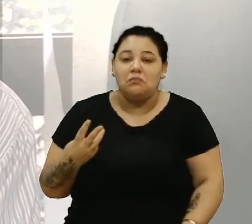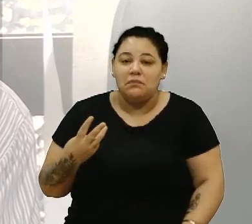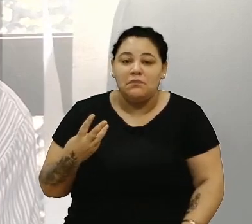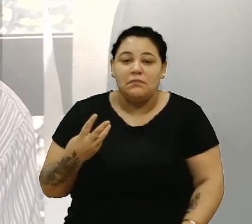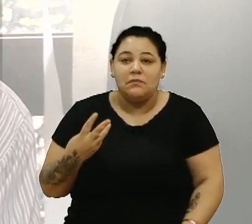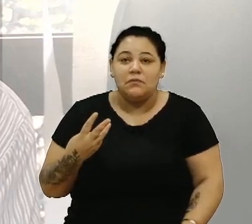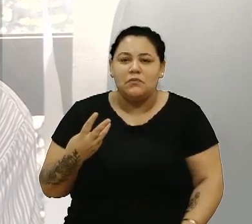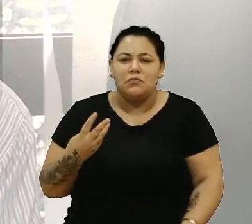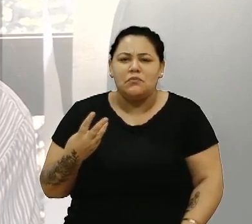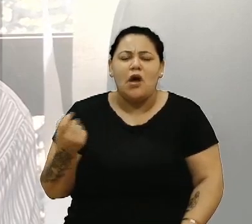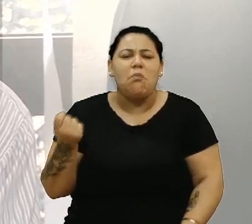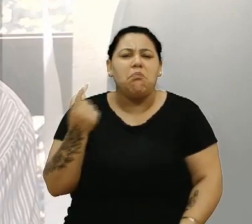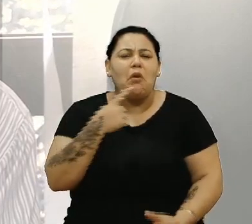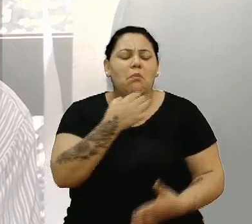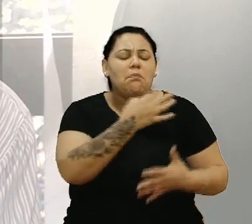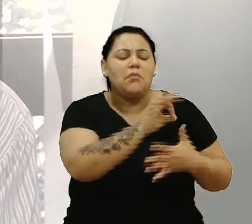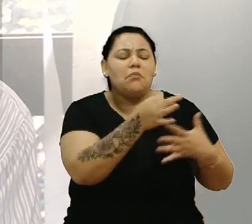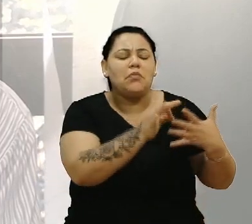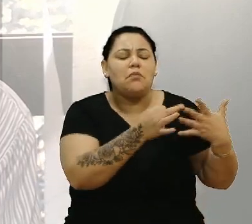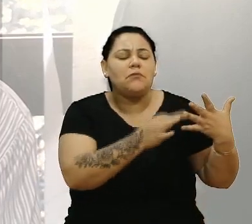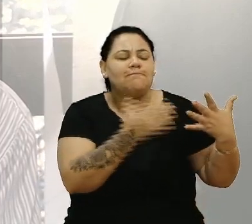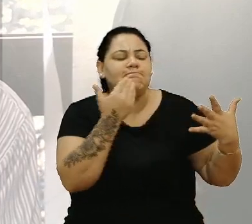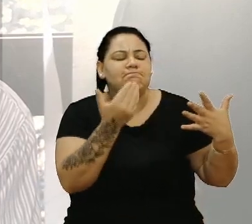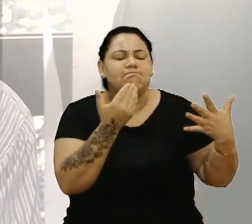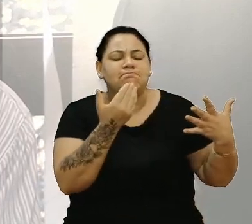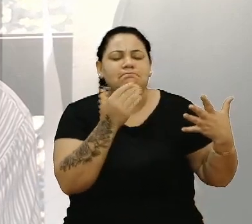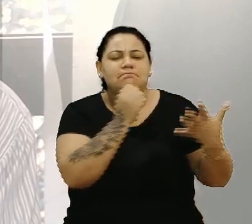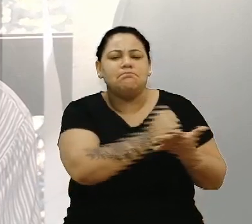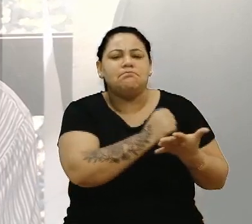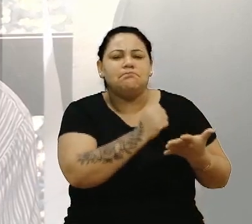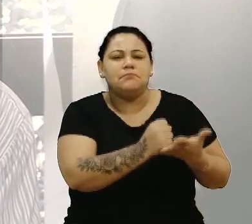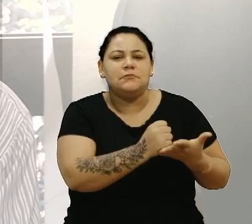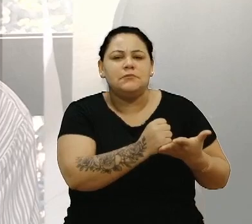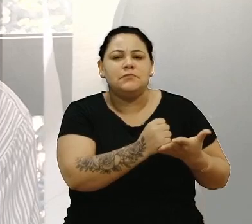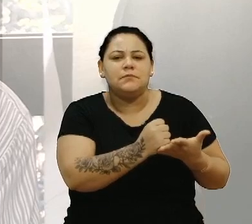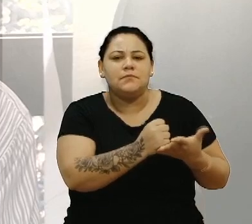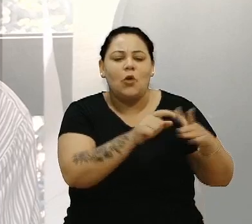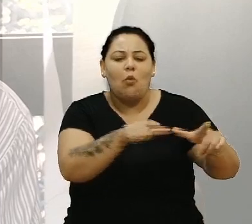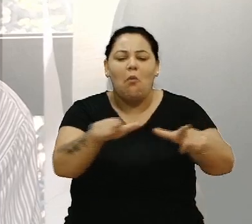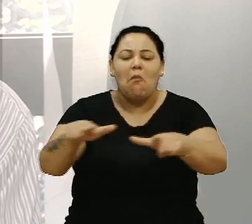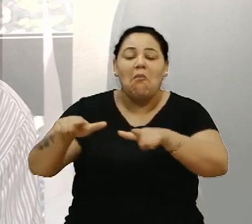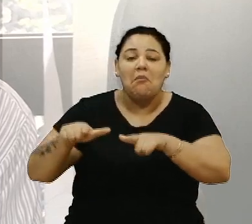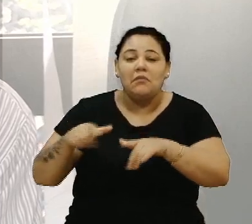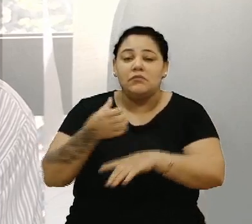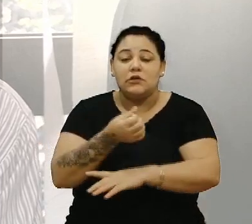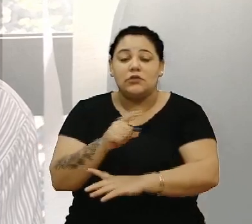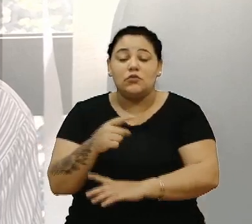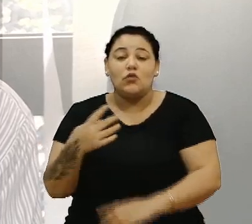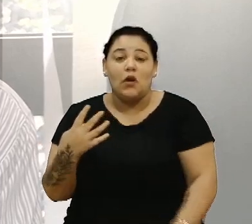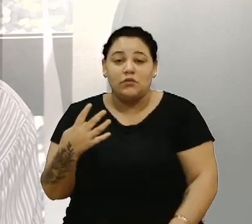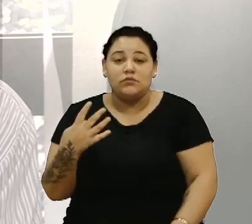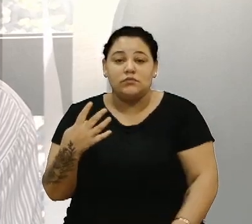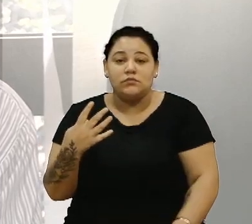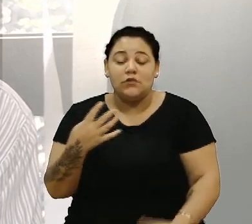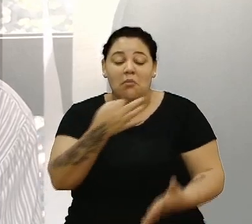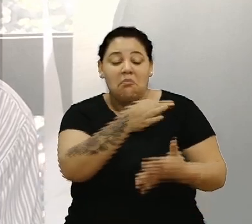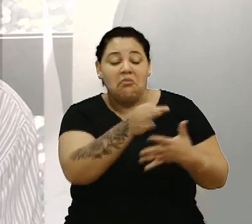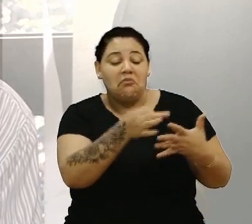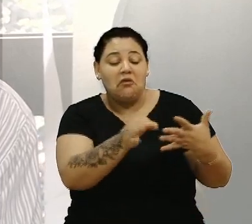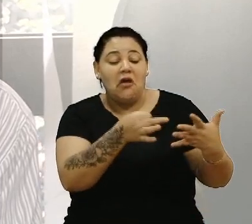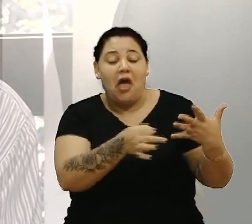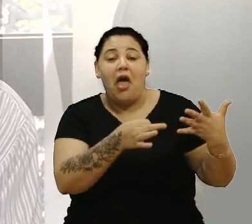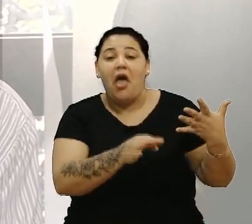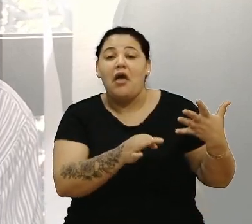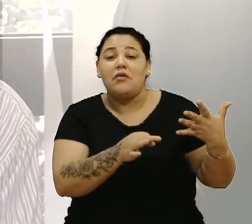Quais critérios são previstos para a designação desses médicos? 6.4. Esses critérios são estabelecidos